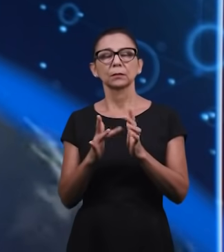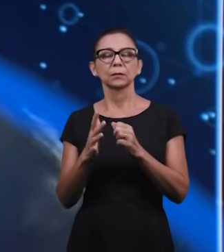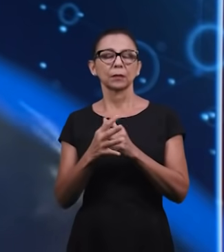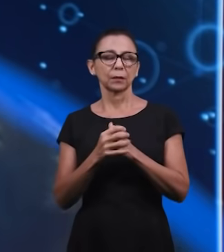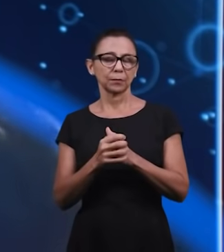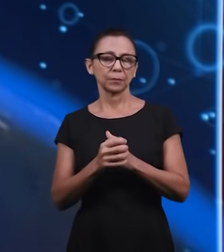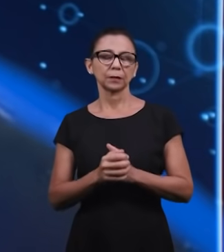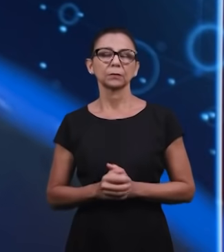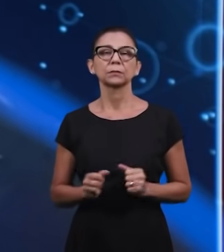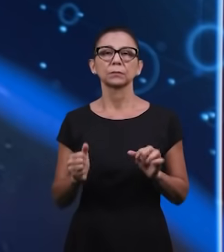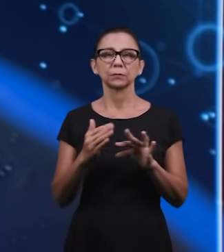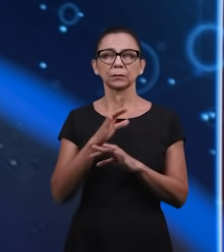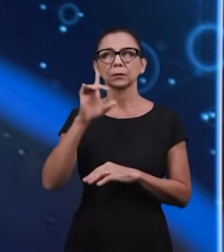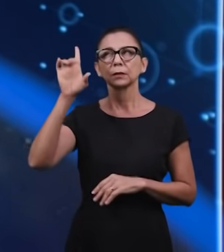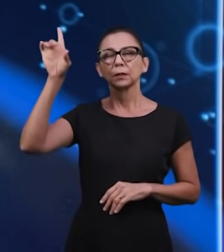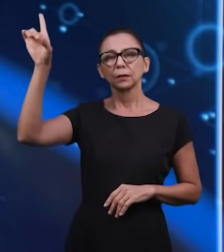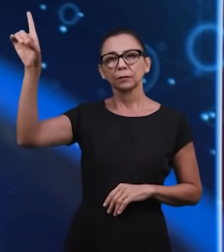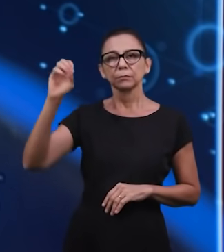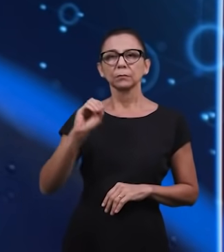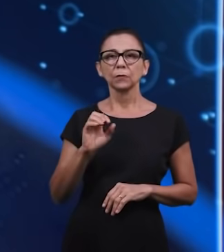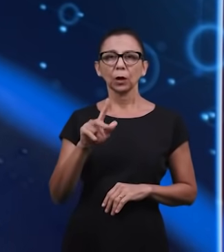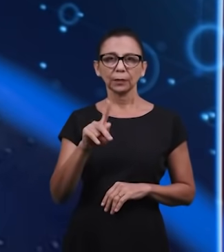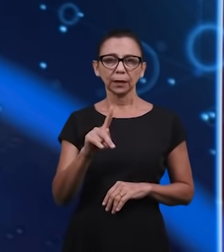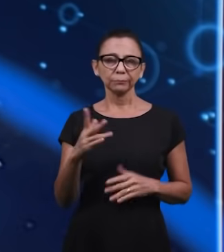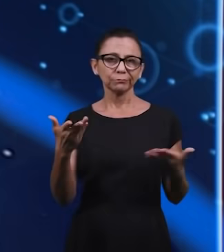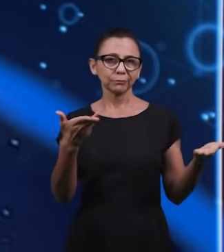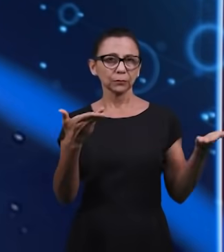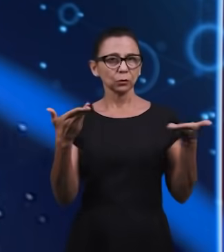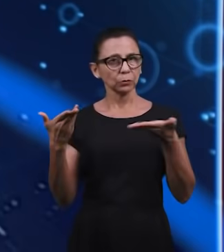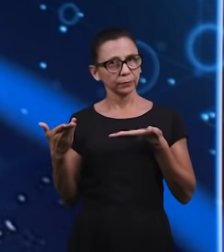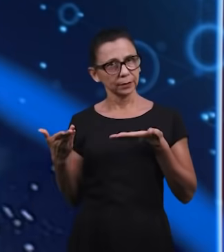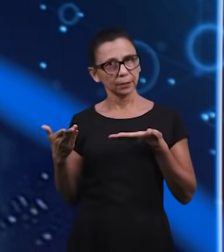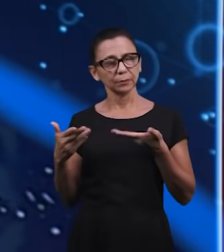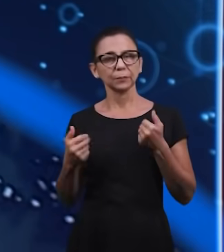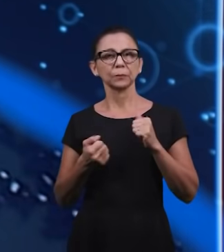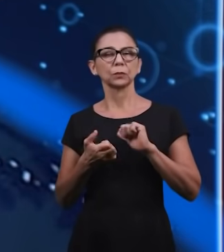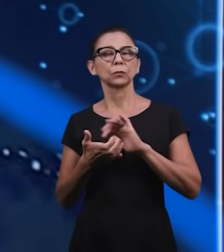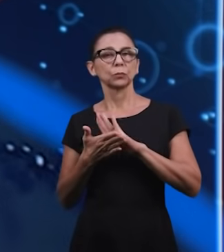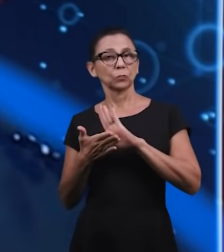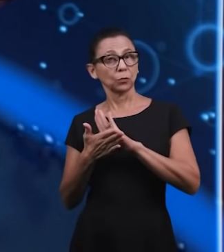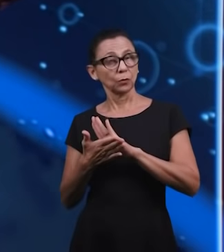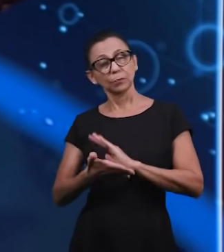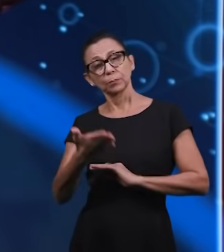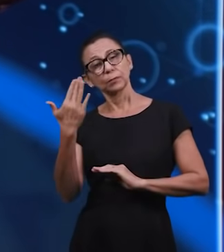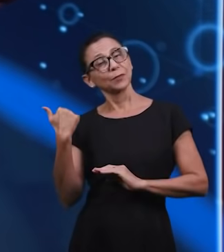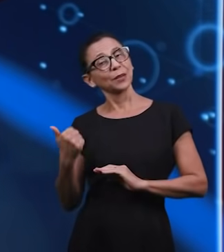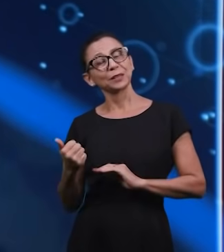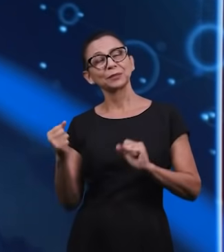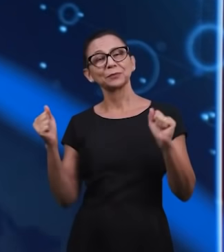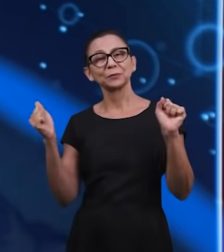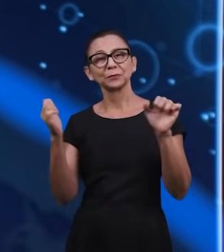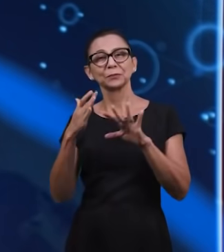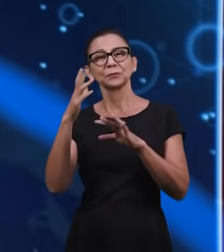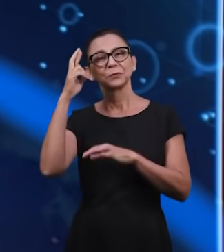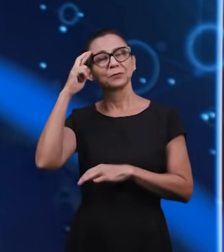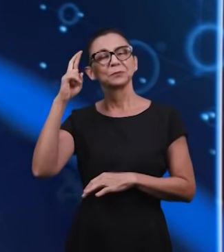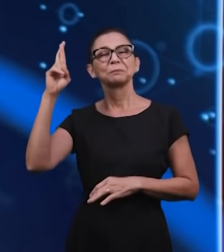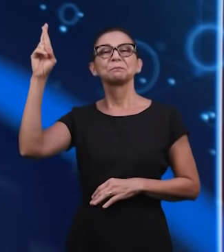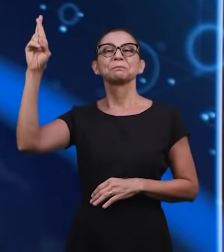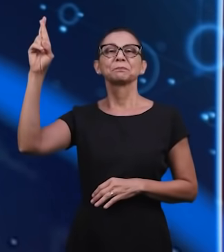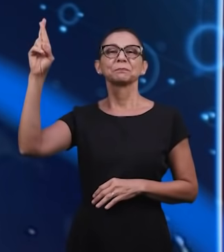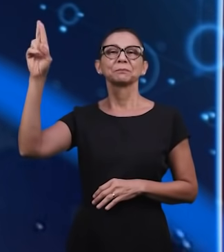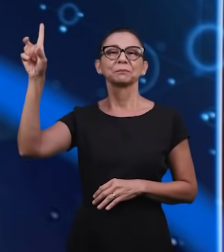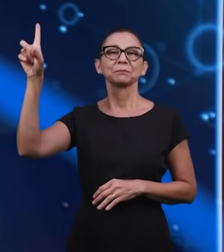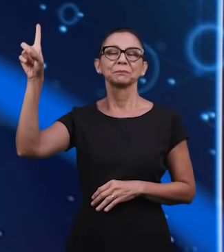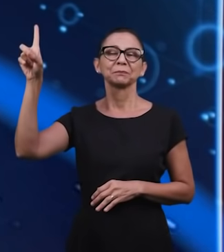Jesus. Amém. Amém. Glória a Deus. Muito bem, eu quero te convidar agora para cantar um louvor conosco. Vamos cantar glorificando